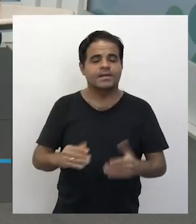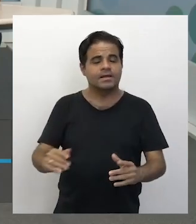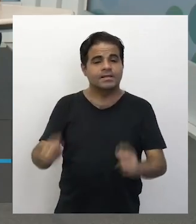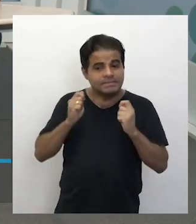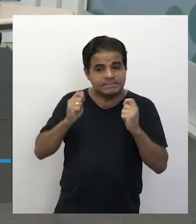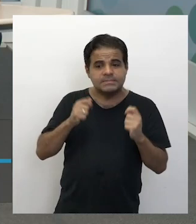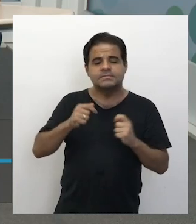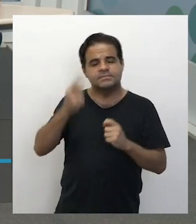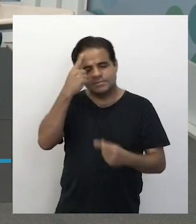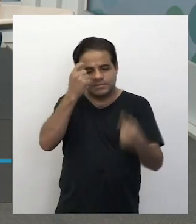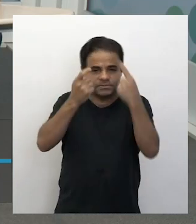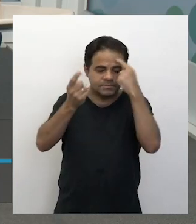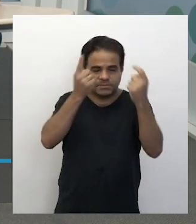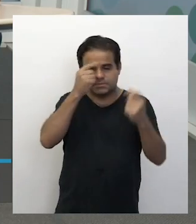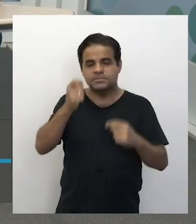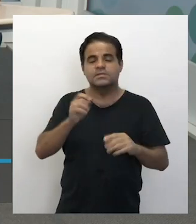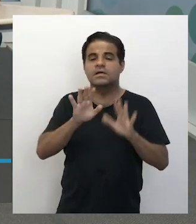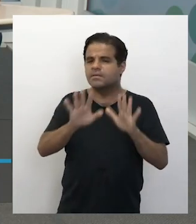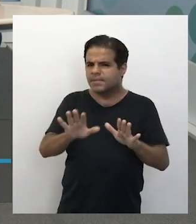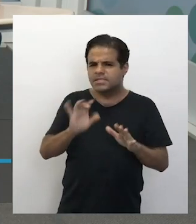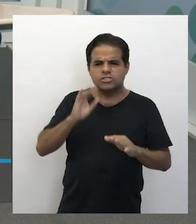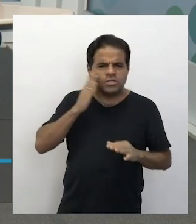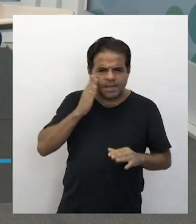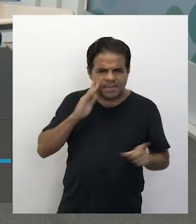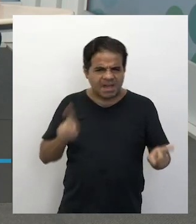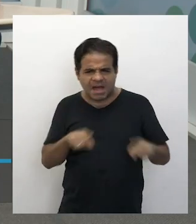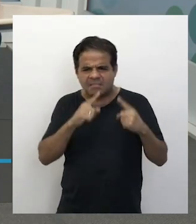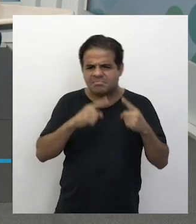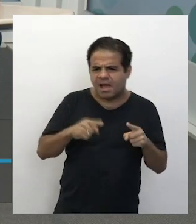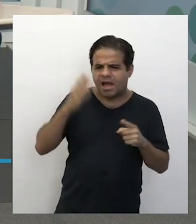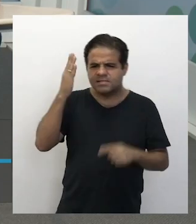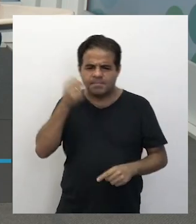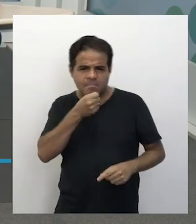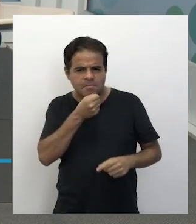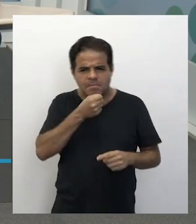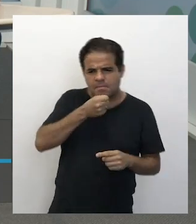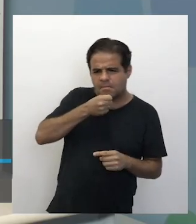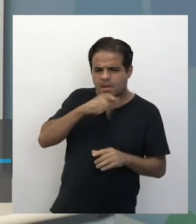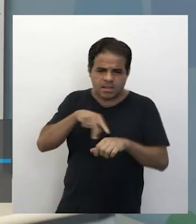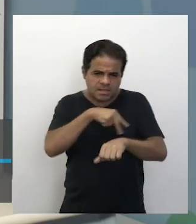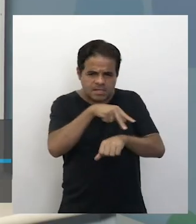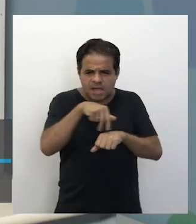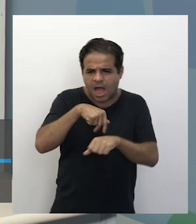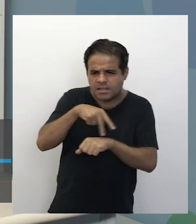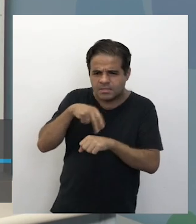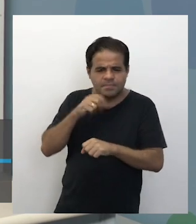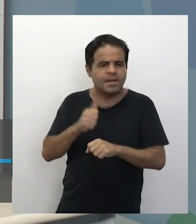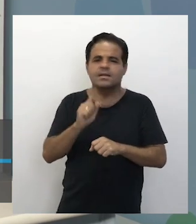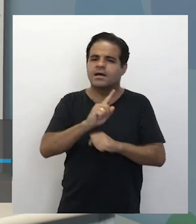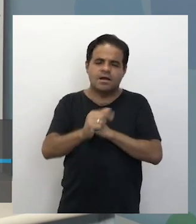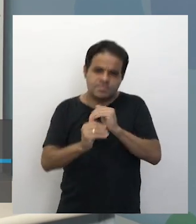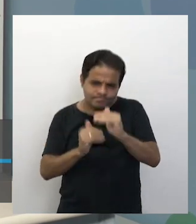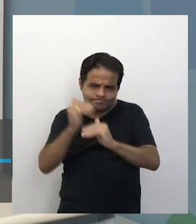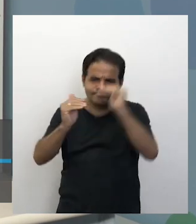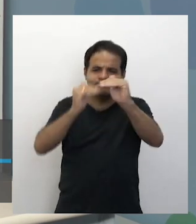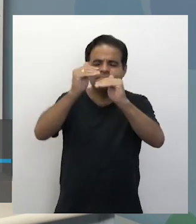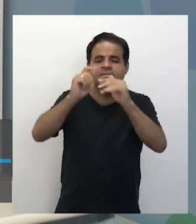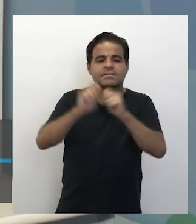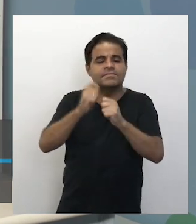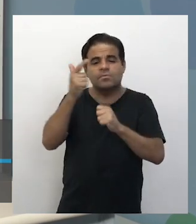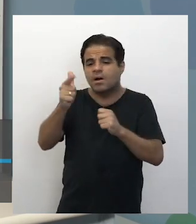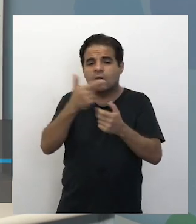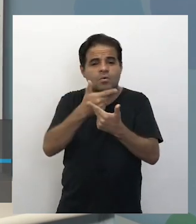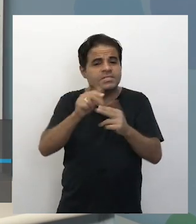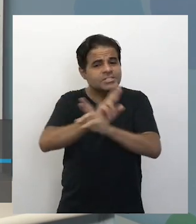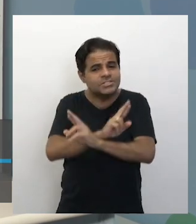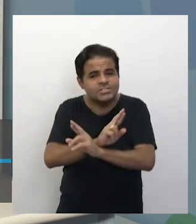E assim, a criatividade, ela não é só saber cantar muito bem, não é saber dançar, é você ir além, é você fazer algo